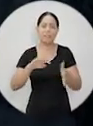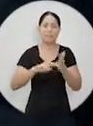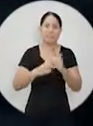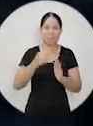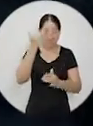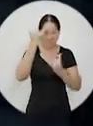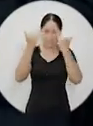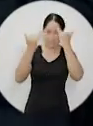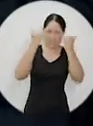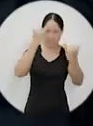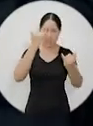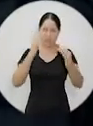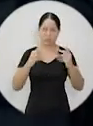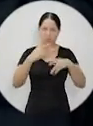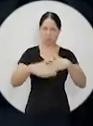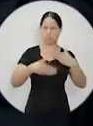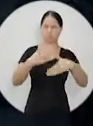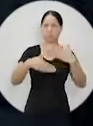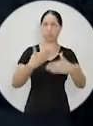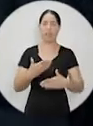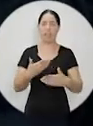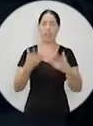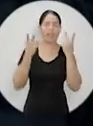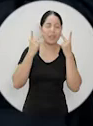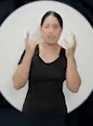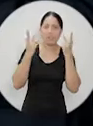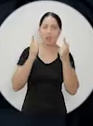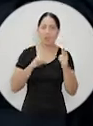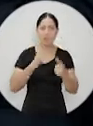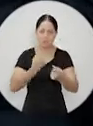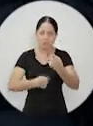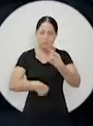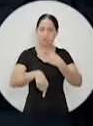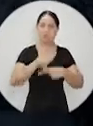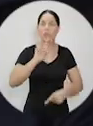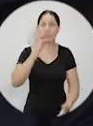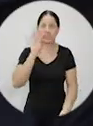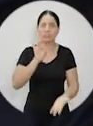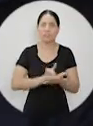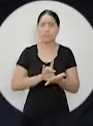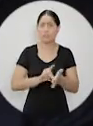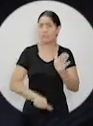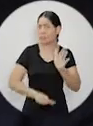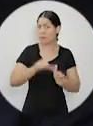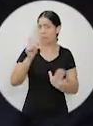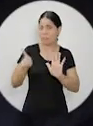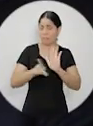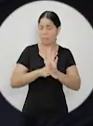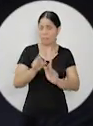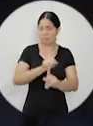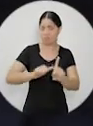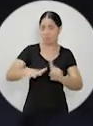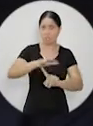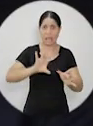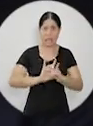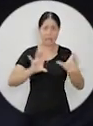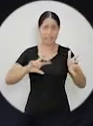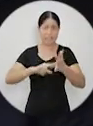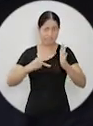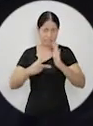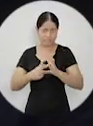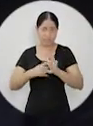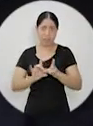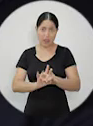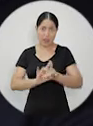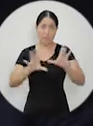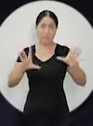liberdade, naturalmente as coisas evoluem, naturalmente há transformação. O primeiro passo para uma sociedade livre o mais importante, é